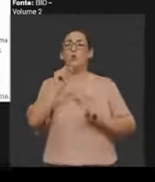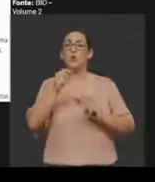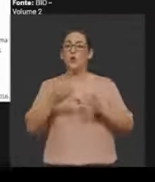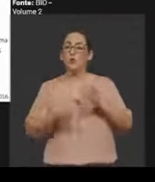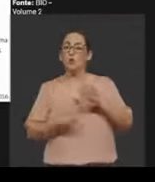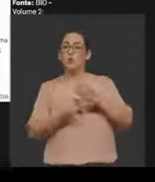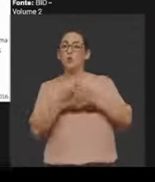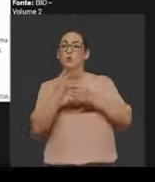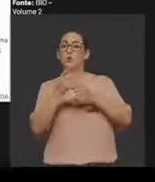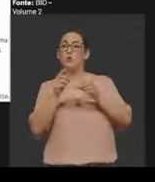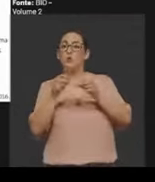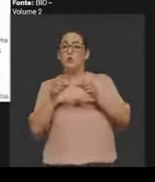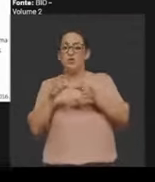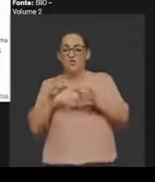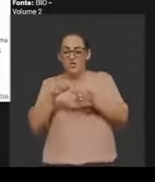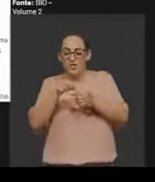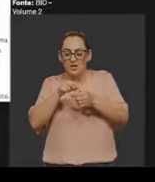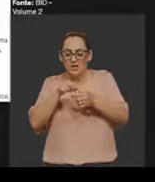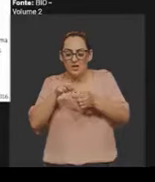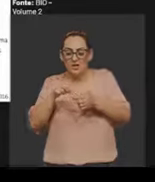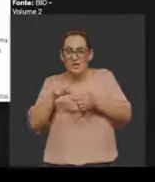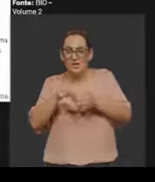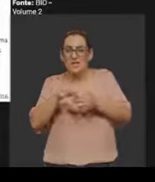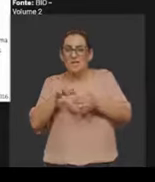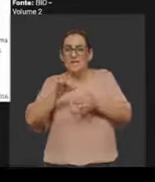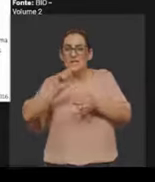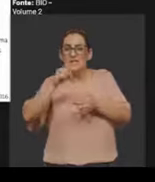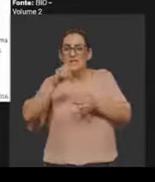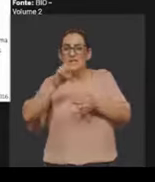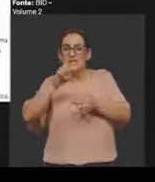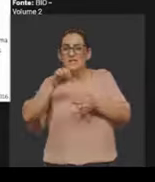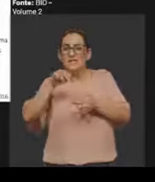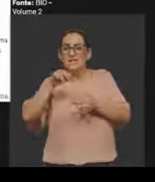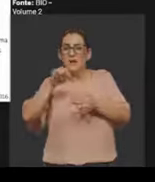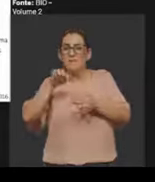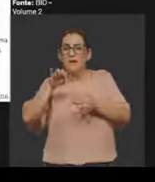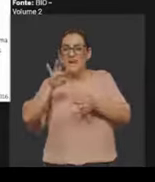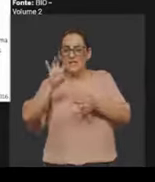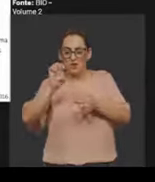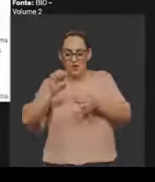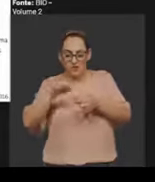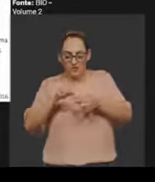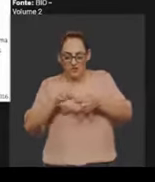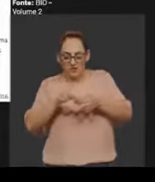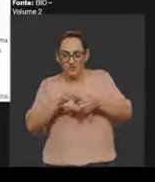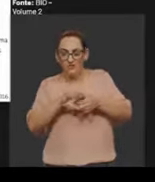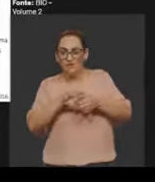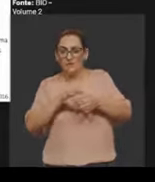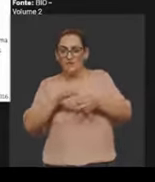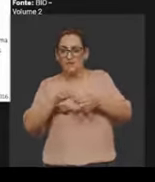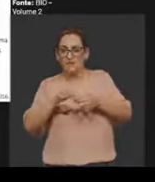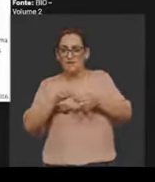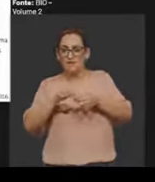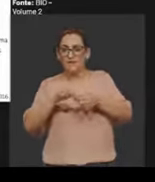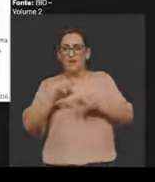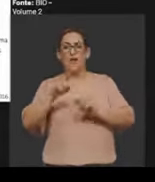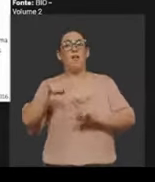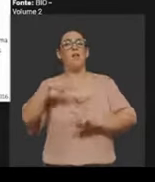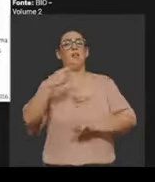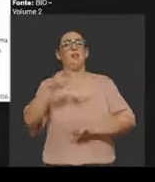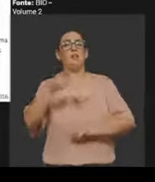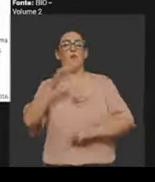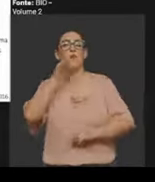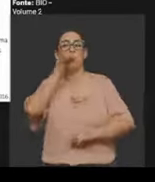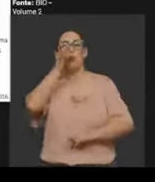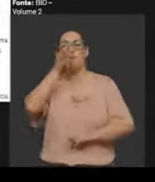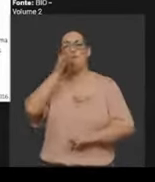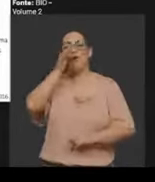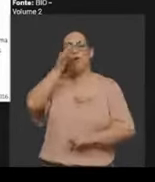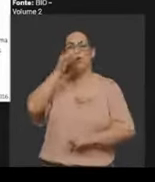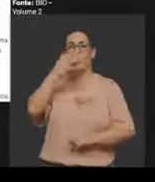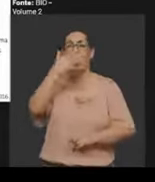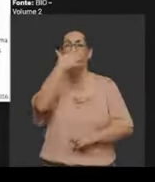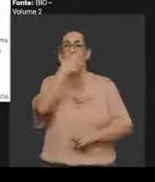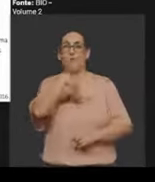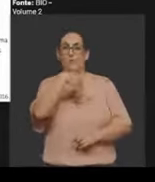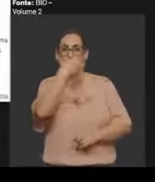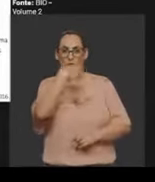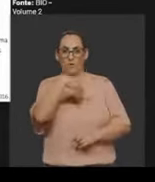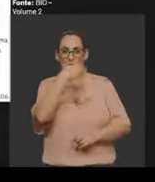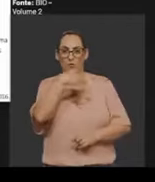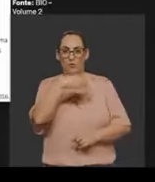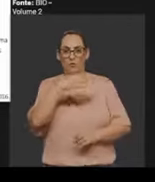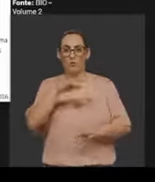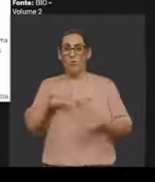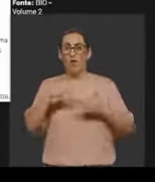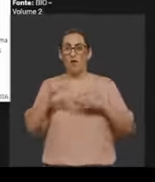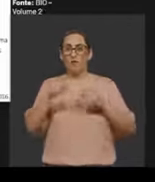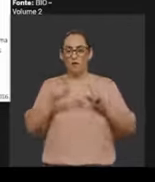gimnospermas. Depois, presença de flores e frutos, angiospermas. Então, são alguns eventos